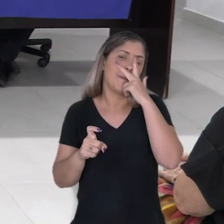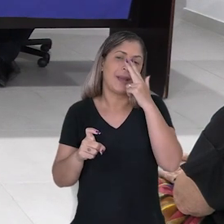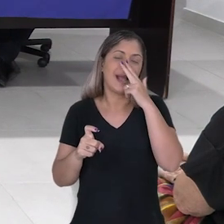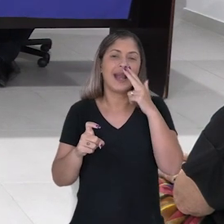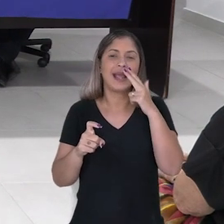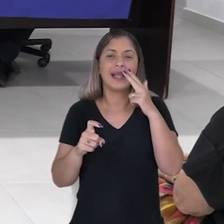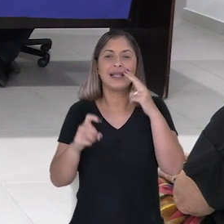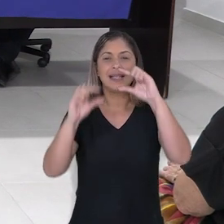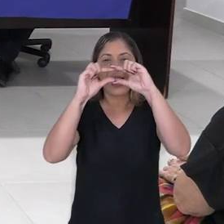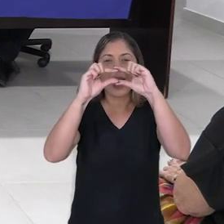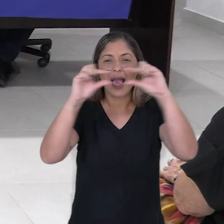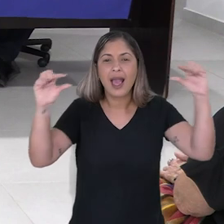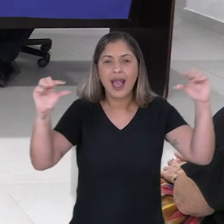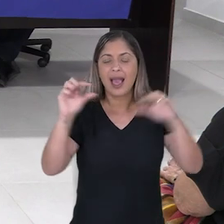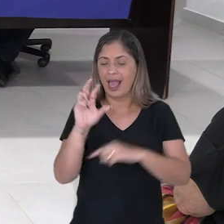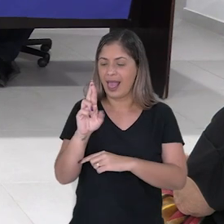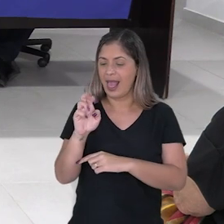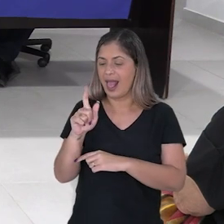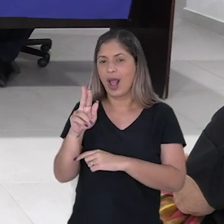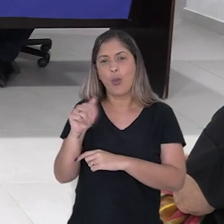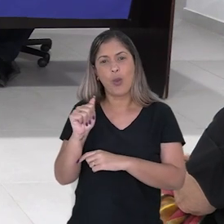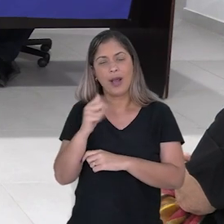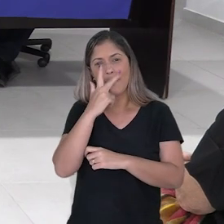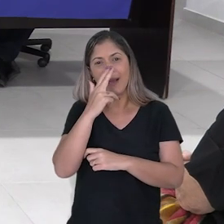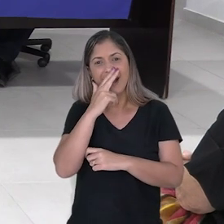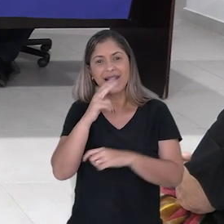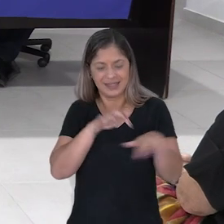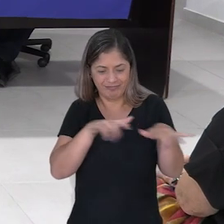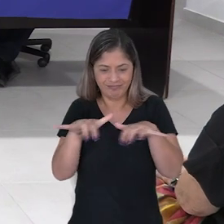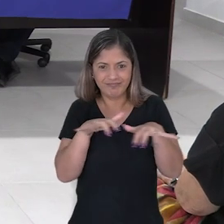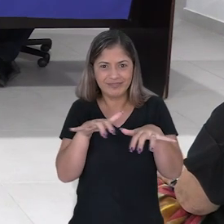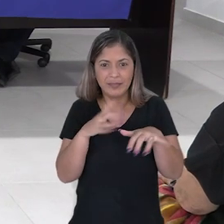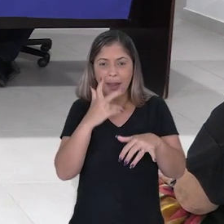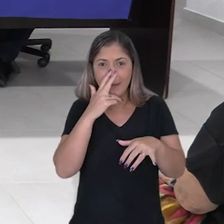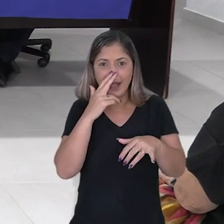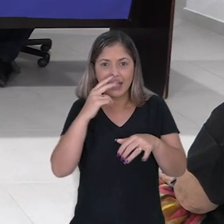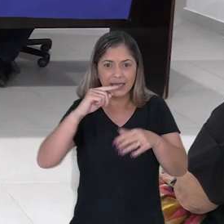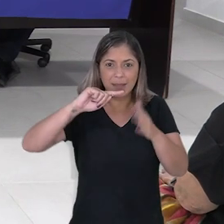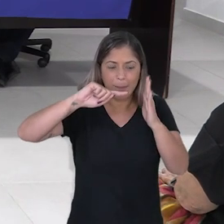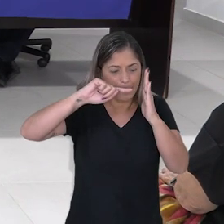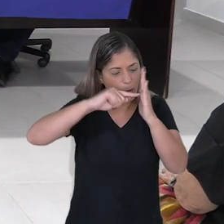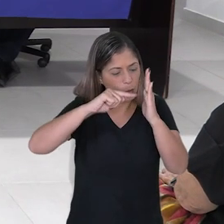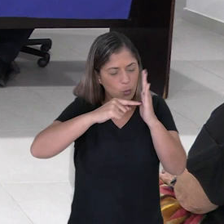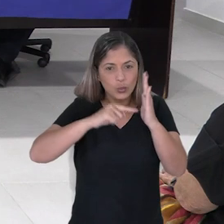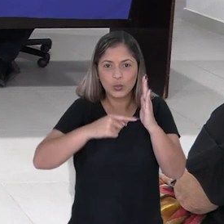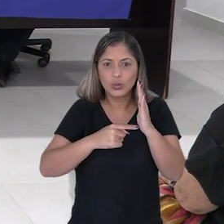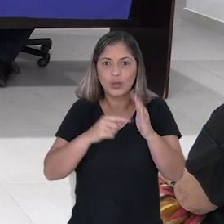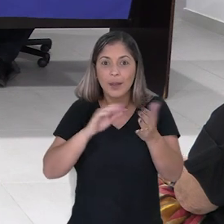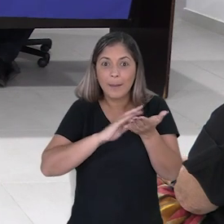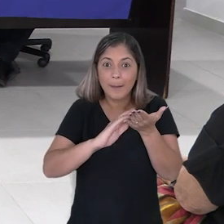régua comprida, um teclado com um tecladinho, e os pontos em Braille,